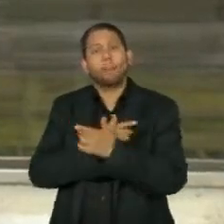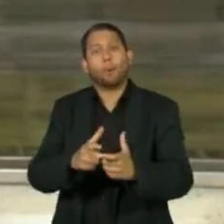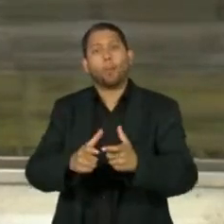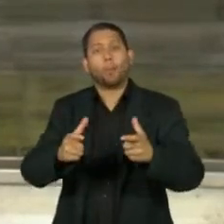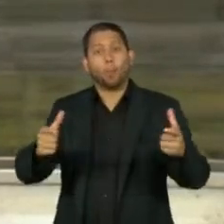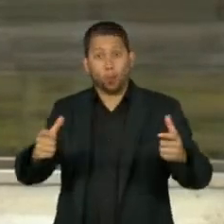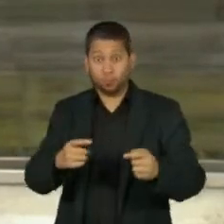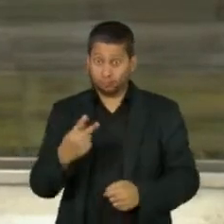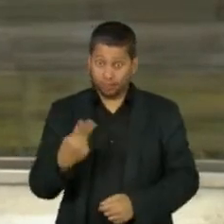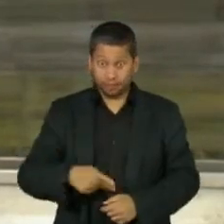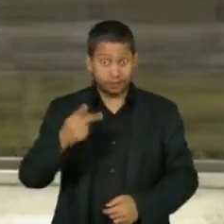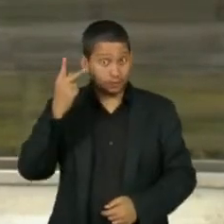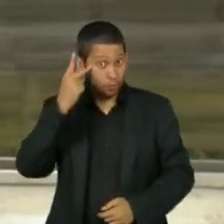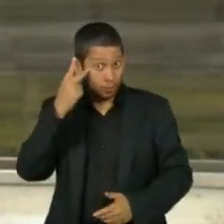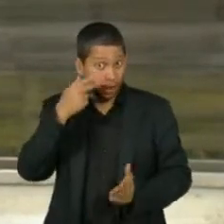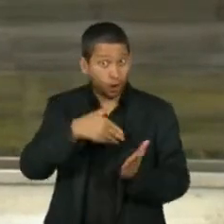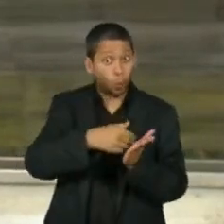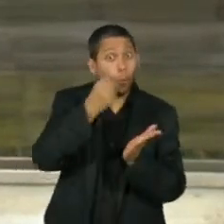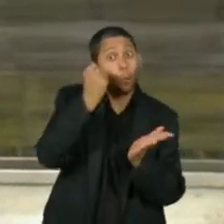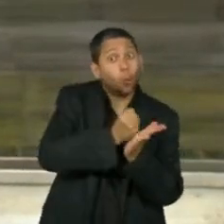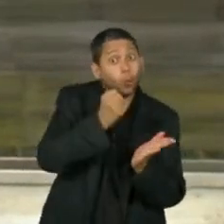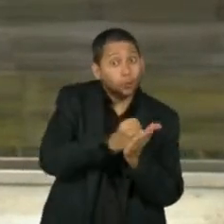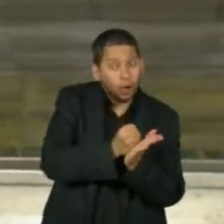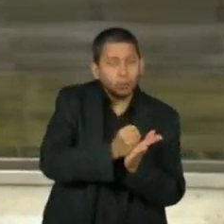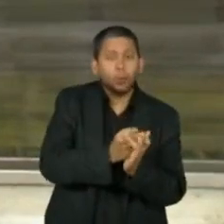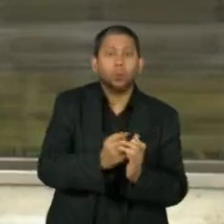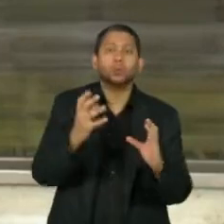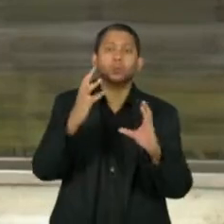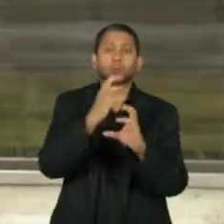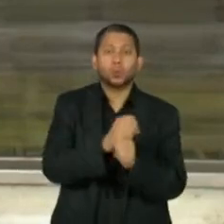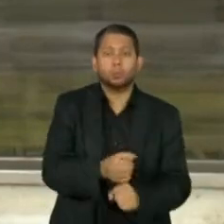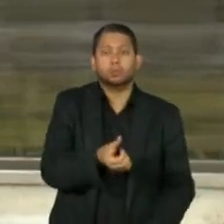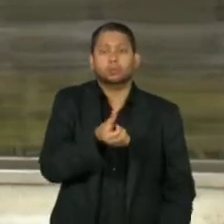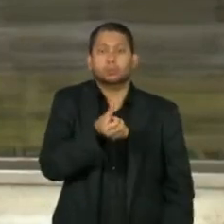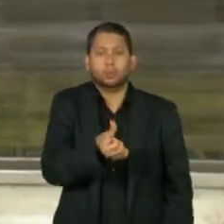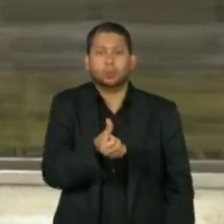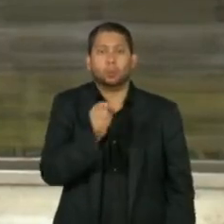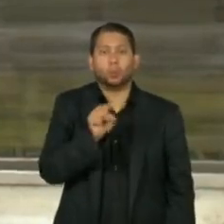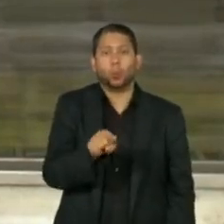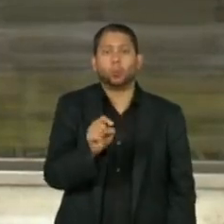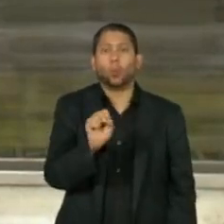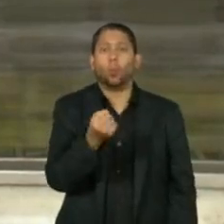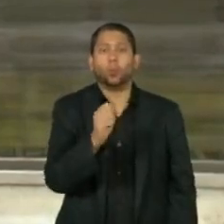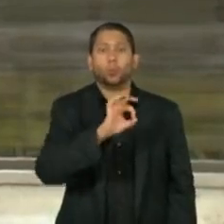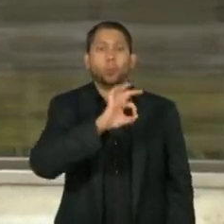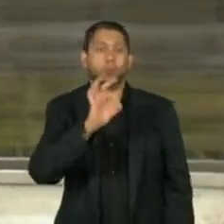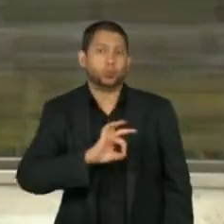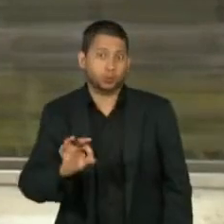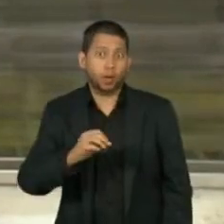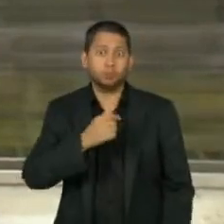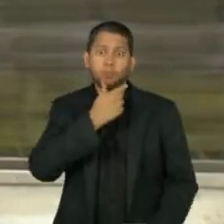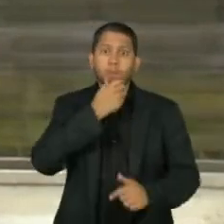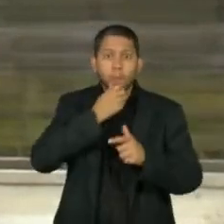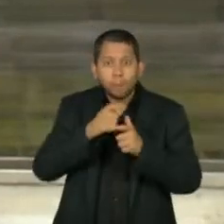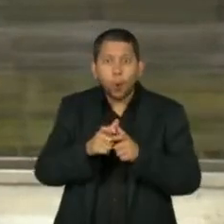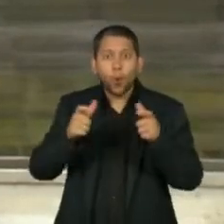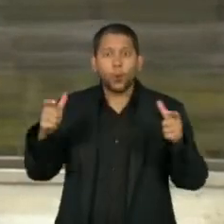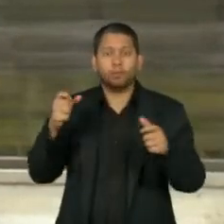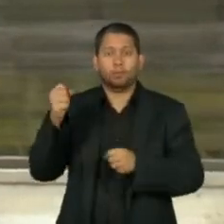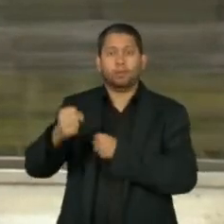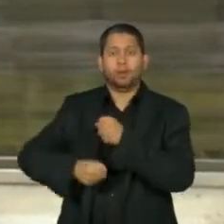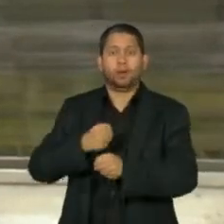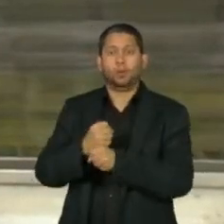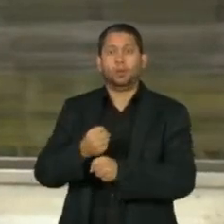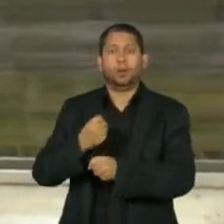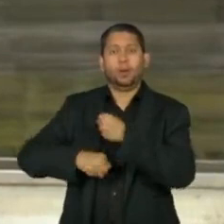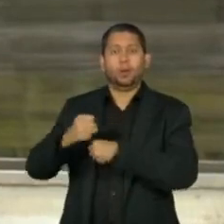São Paulo registraram uma taxa de crescimento de 6,8% em 2021, segundo dados da pesquisa